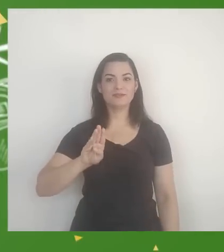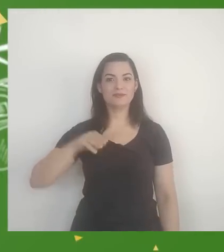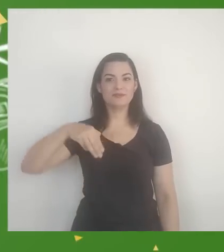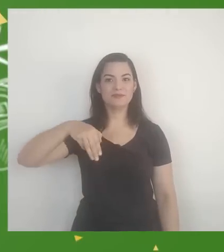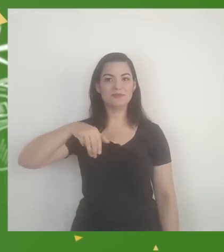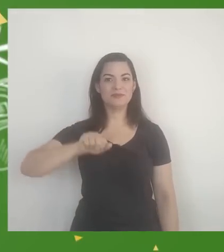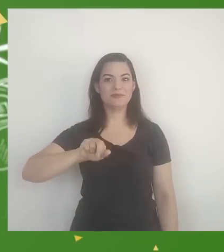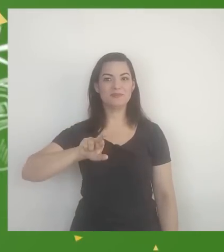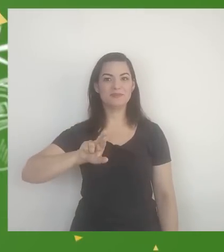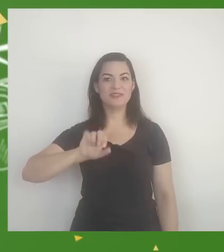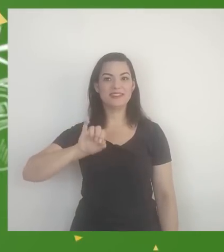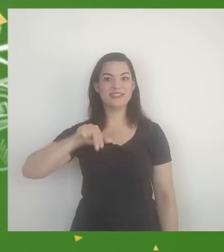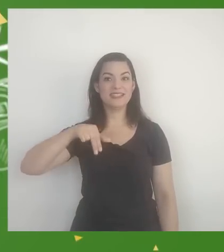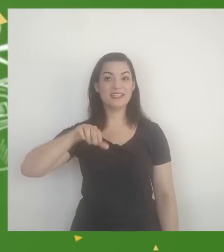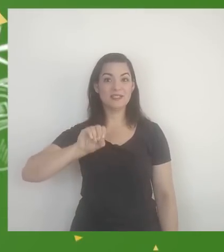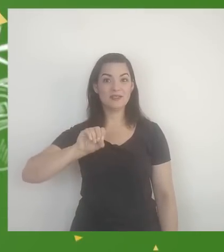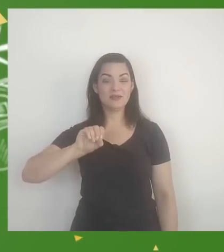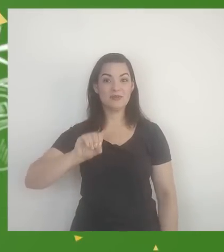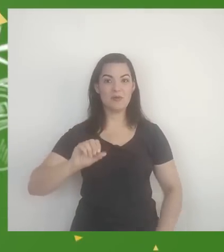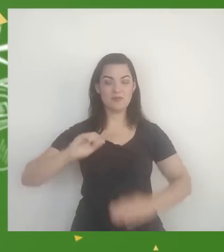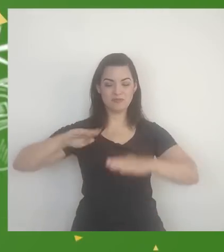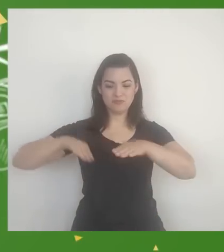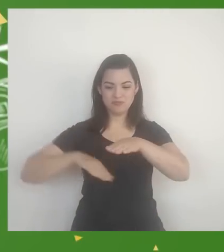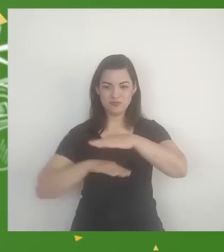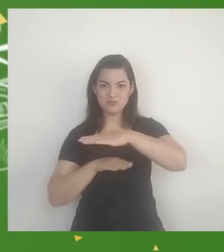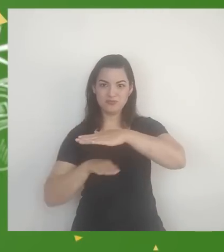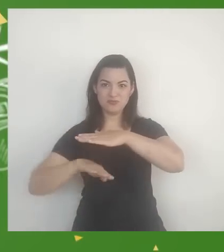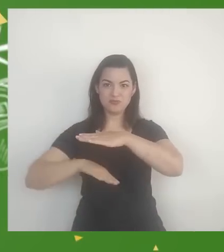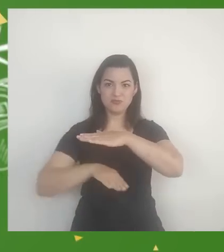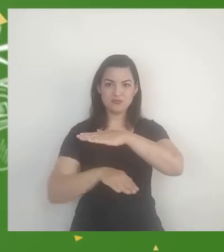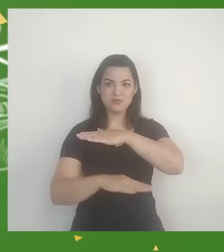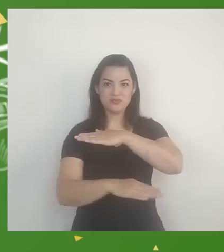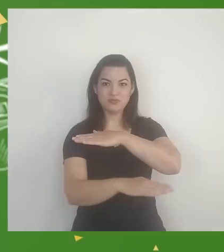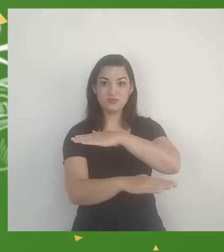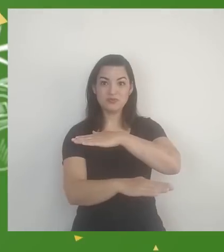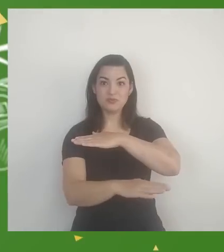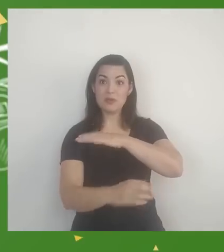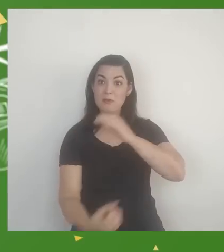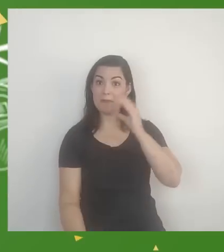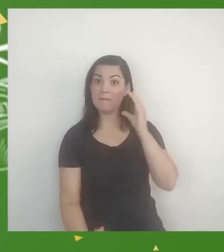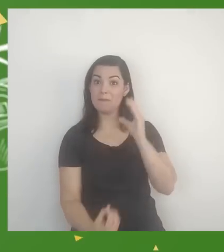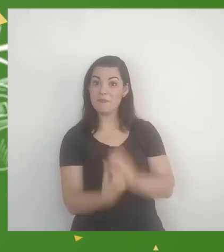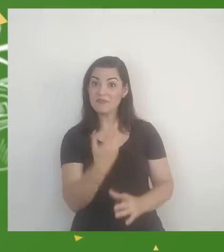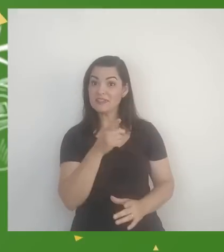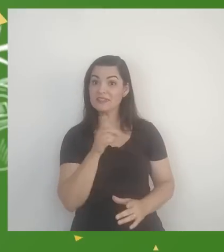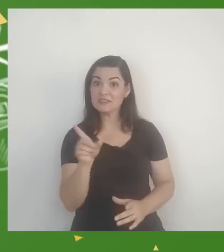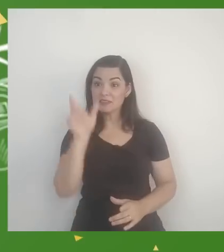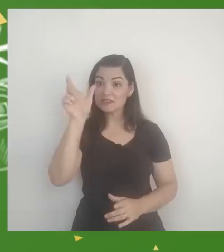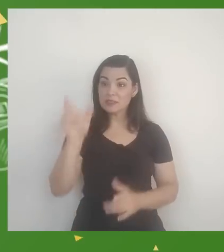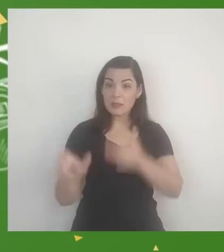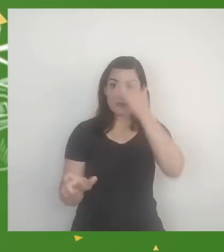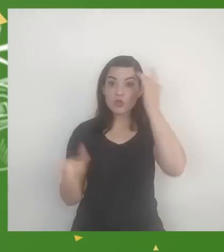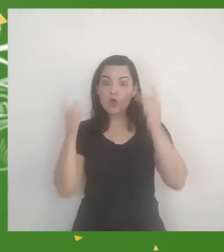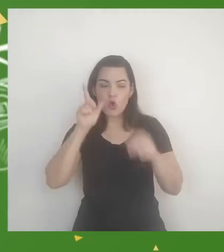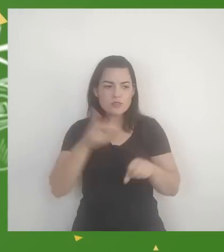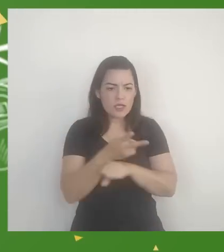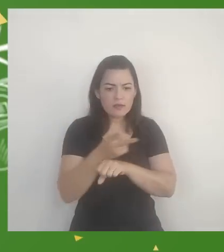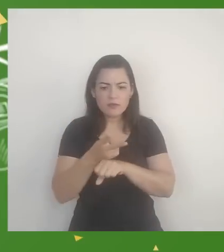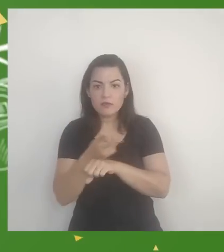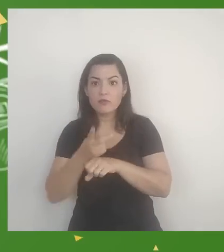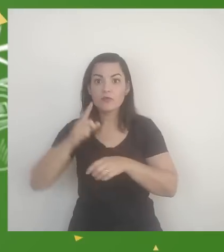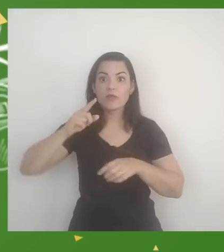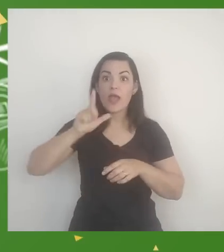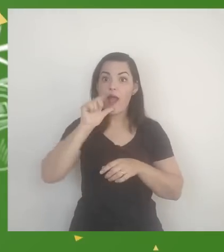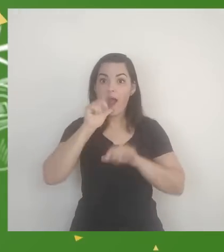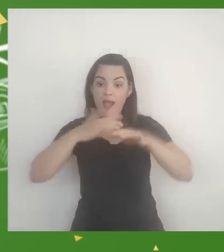a invenção dessa embarcação capaz de navegar pelo fundo do mar, vasculhando o fundo